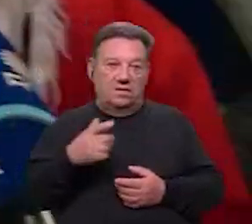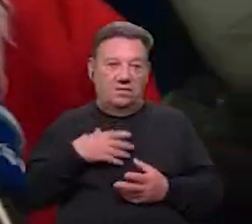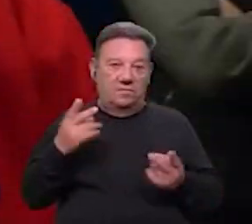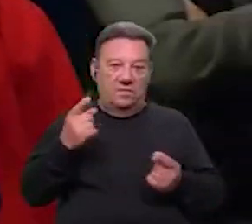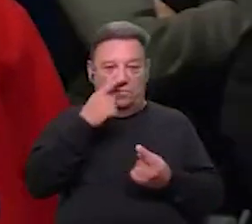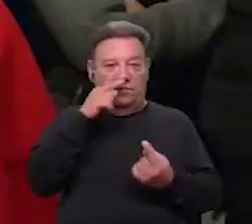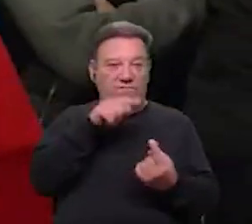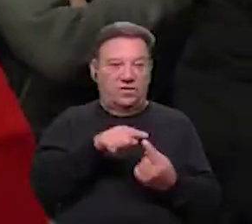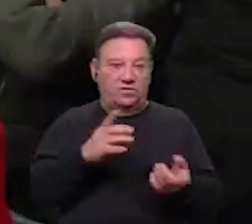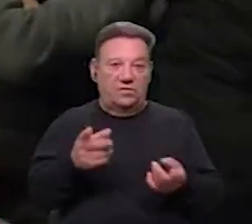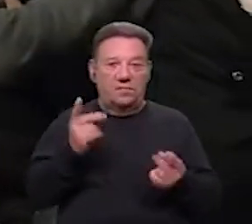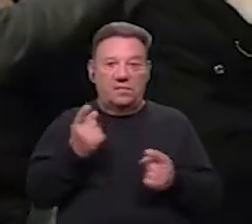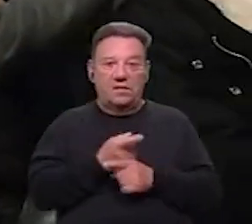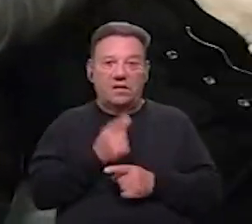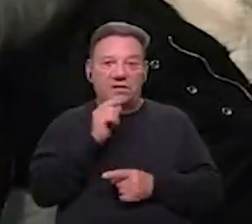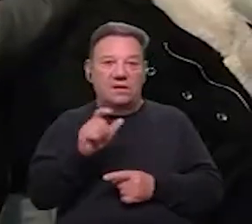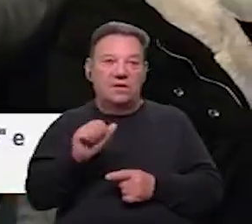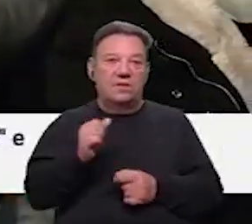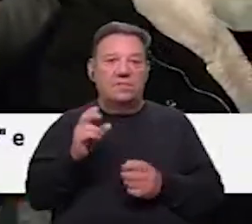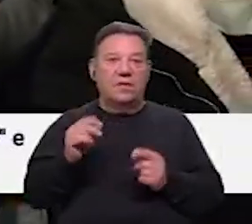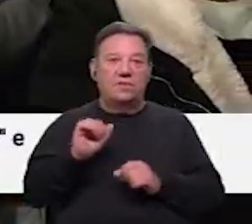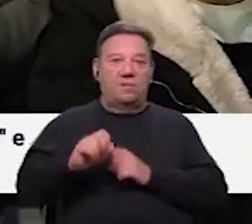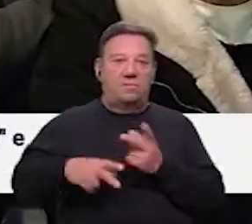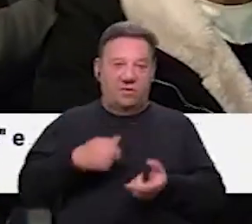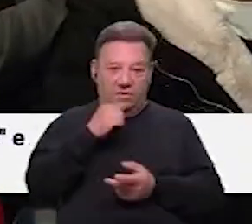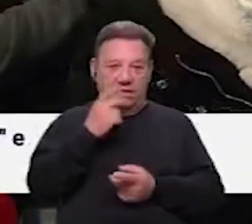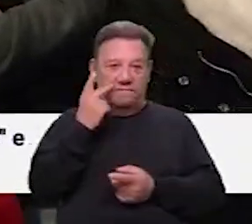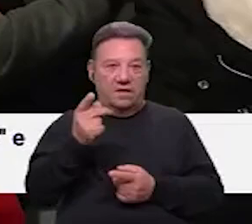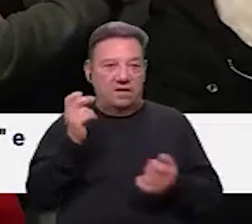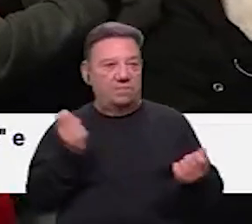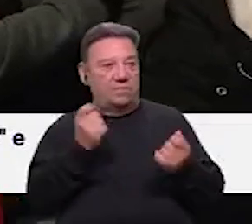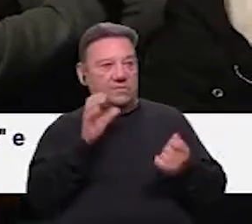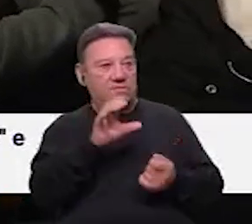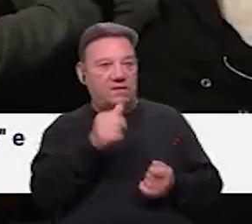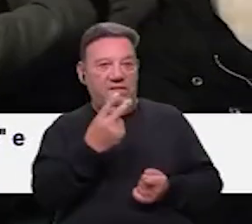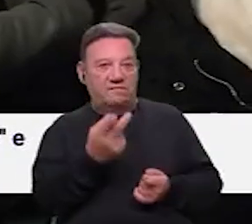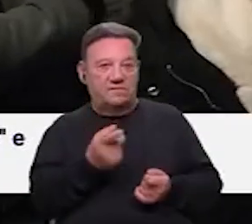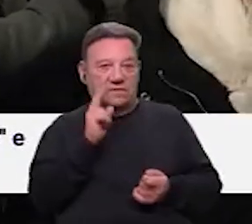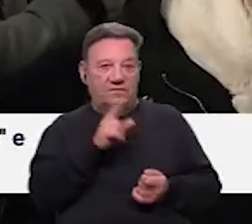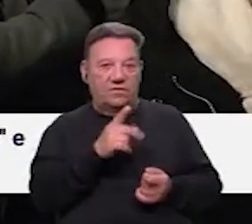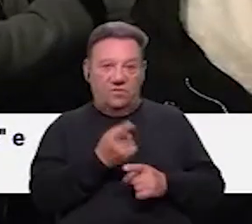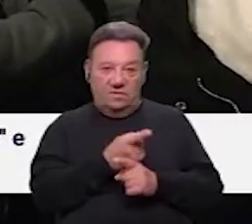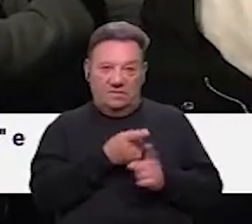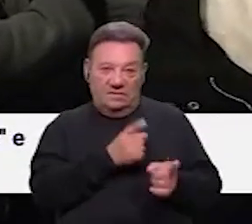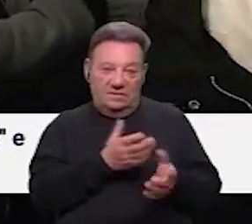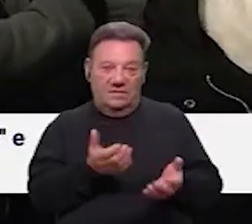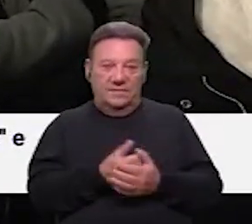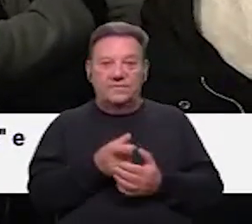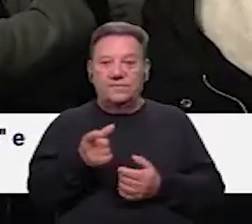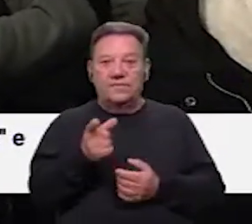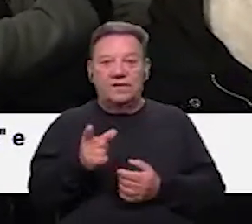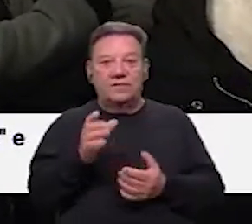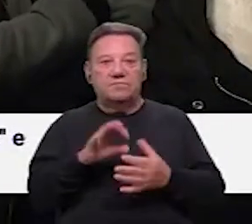brinquedos preferidos, aqueles brinquedos chamados da moda, aqueles que se veem na publicidade da televisão, essas coisas assim, aqueles que